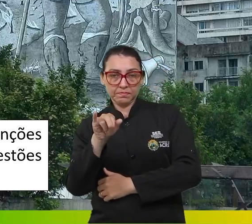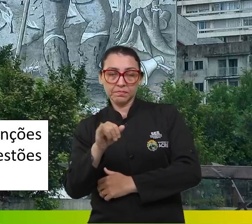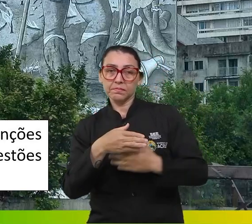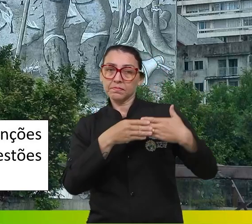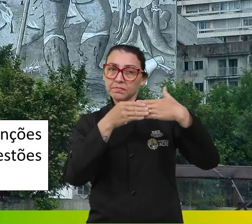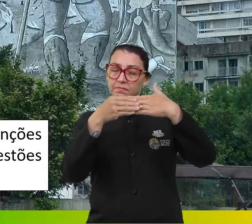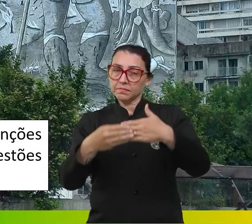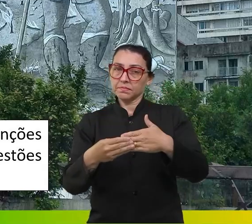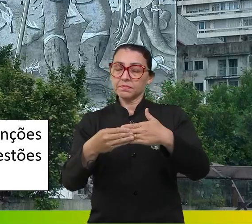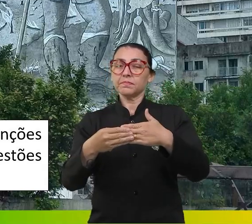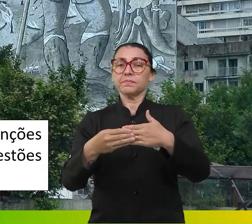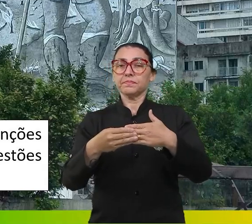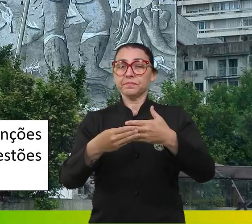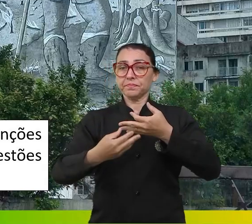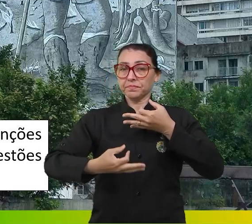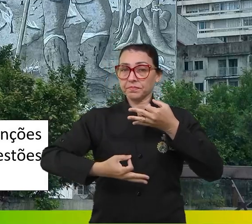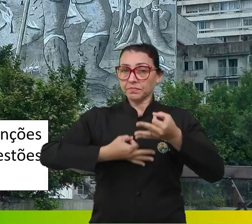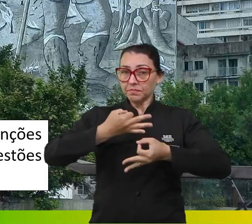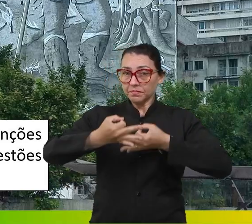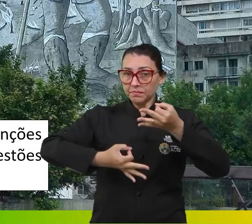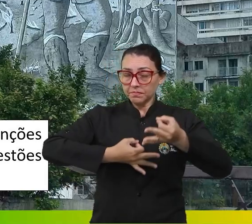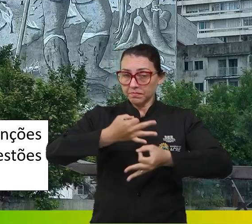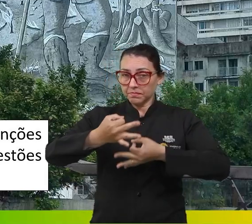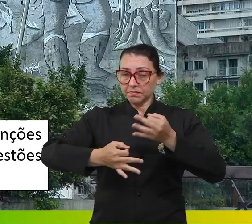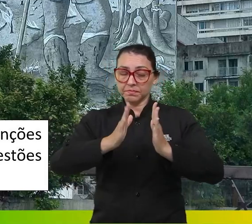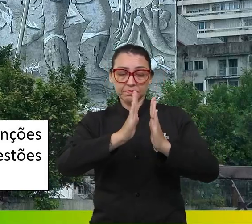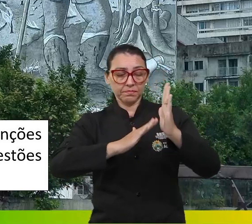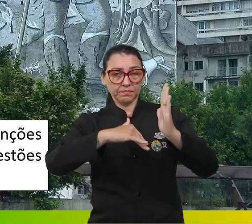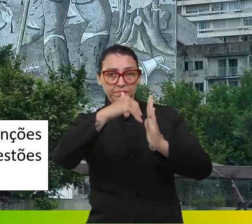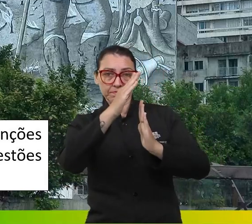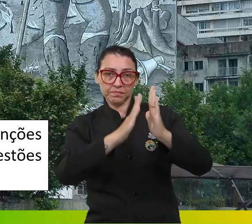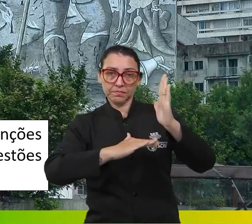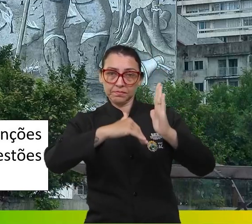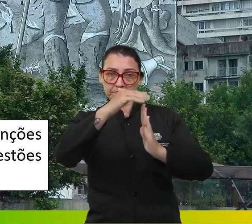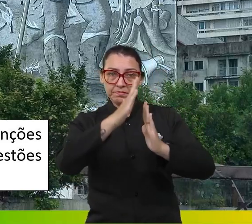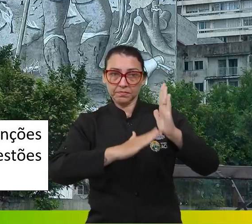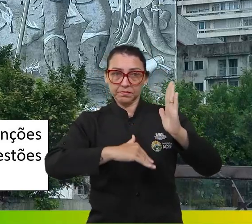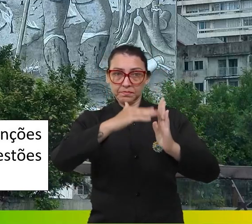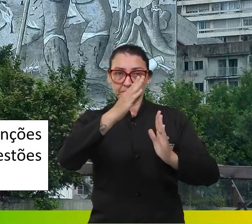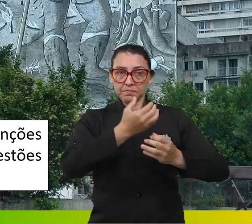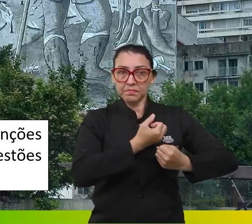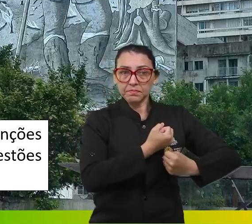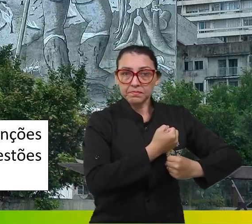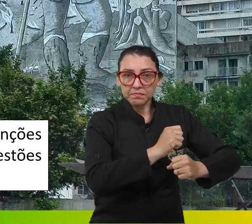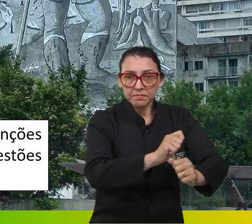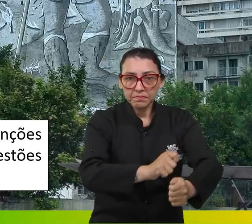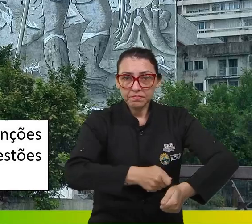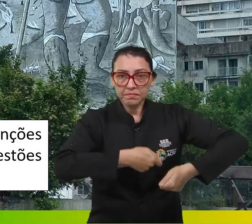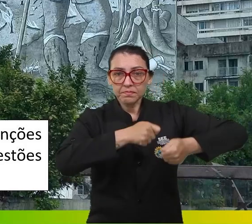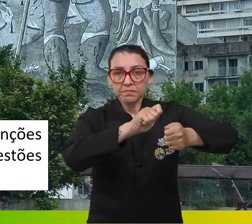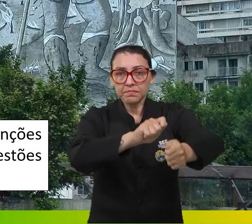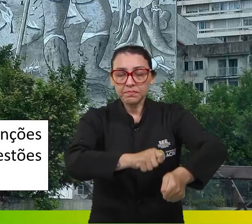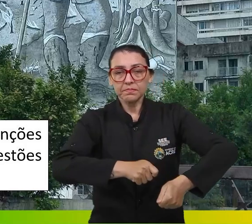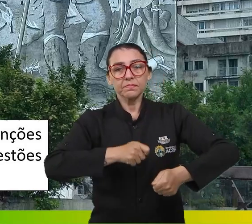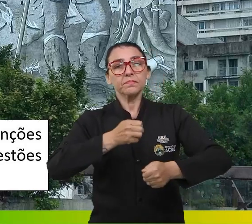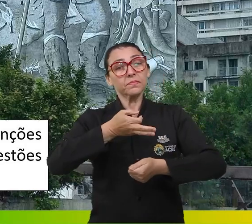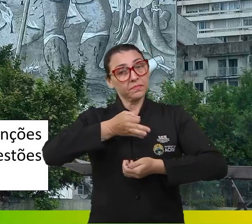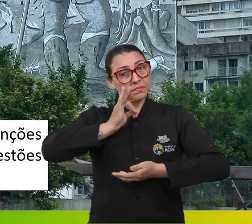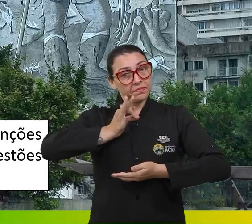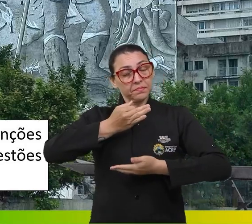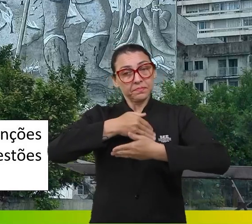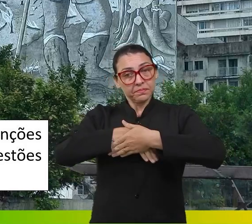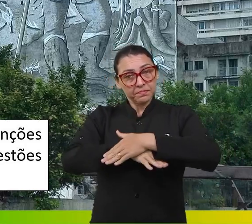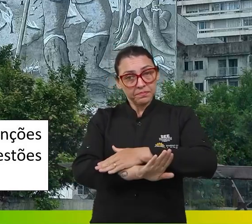aqui uma crítica na sua obra, né? O Lavrador de Café, a gente pode observar aqui que ele